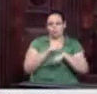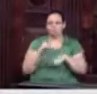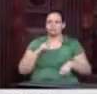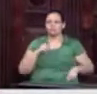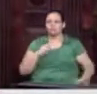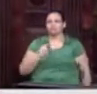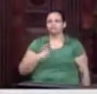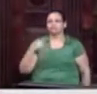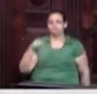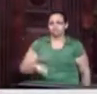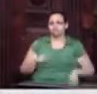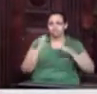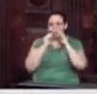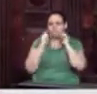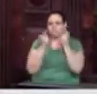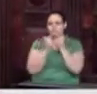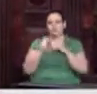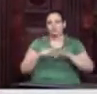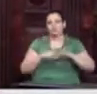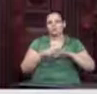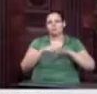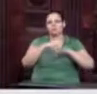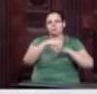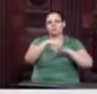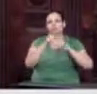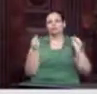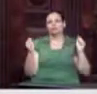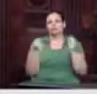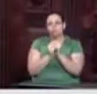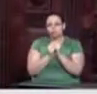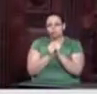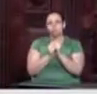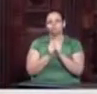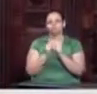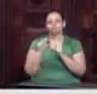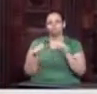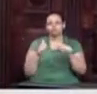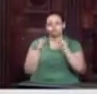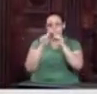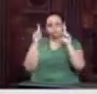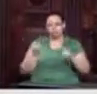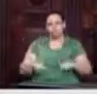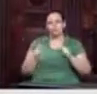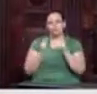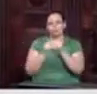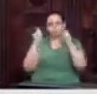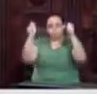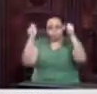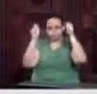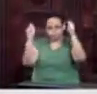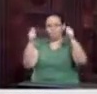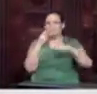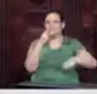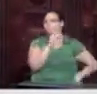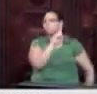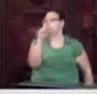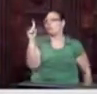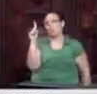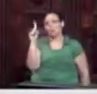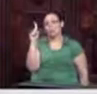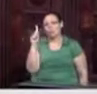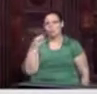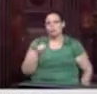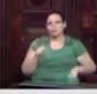Leste, mas nas escadarias, junto com servidores, junto com os manifestantes, para dizer não a